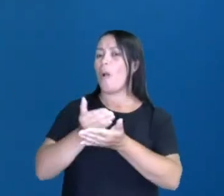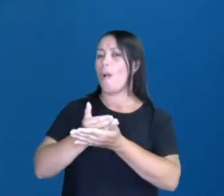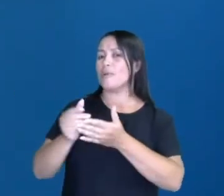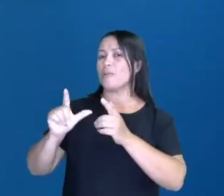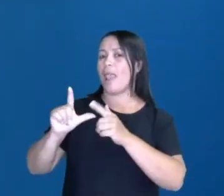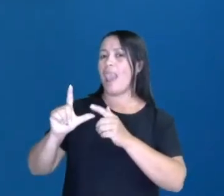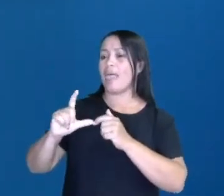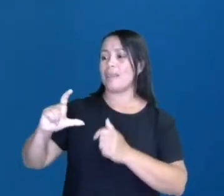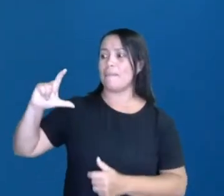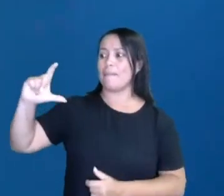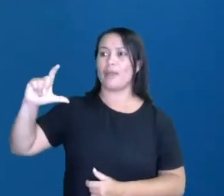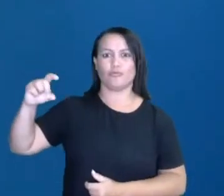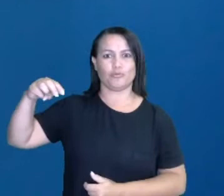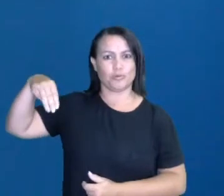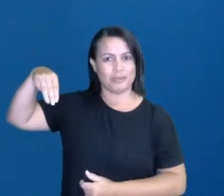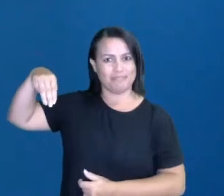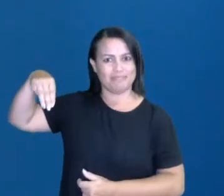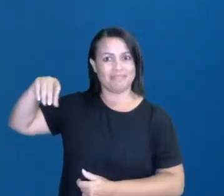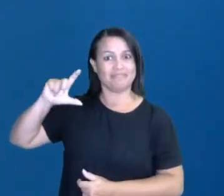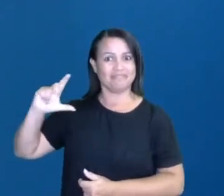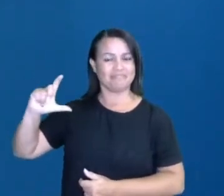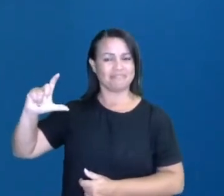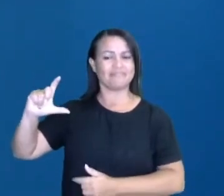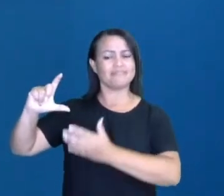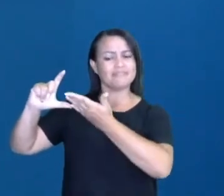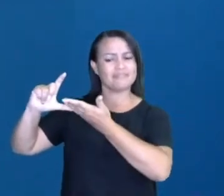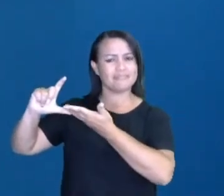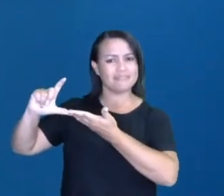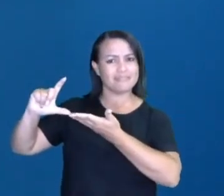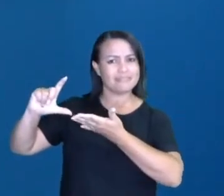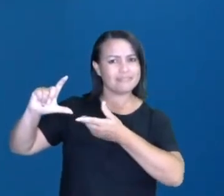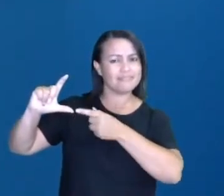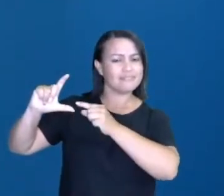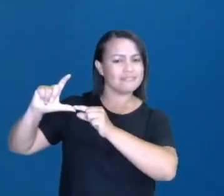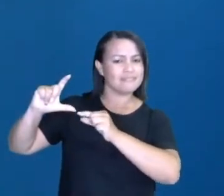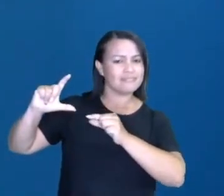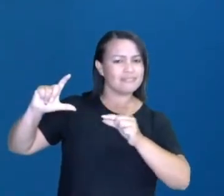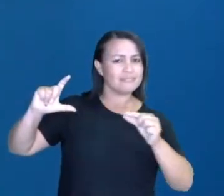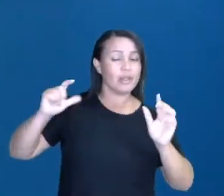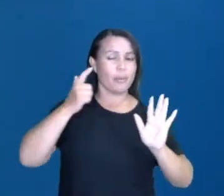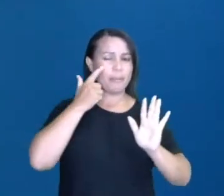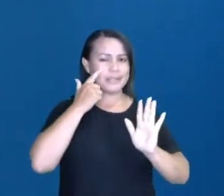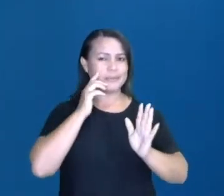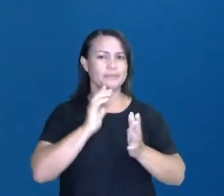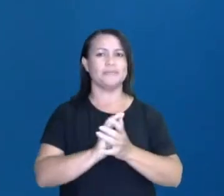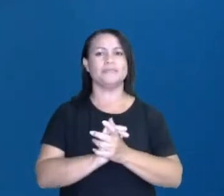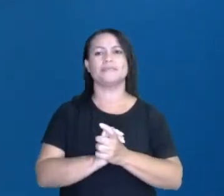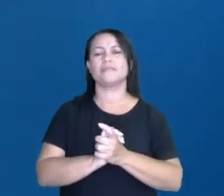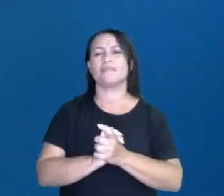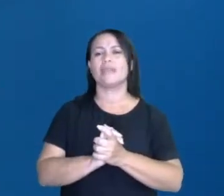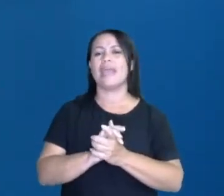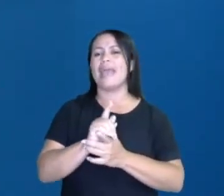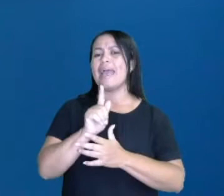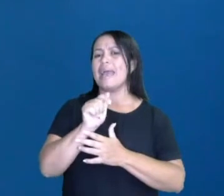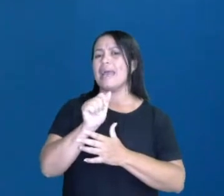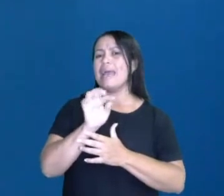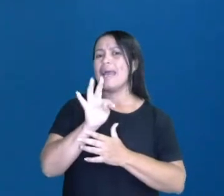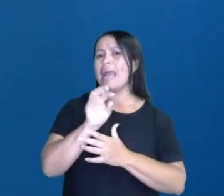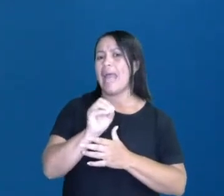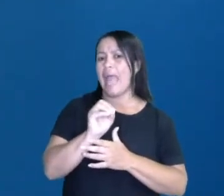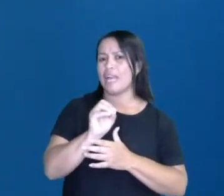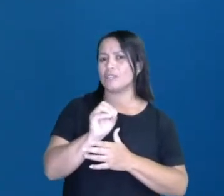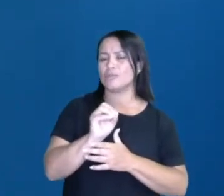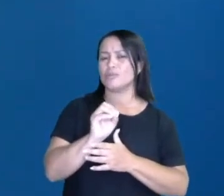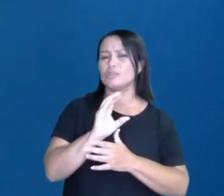com a letra maiúscula. Agora vem o X da questão. Gato